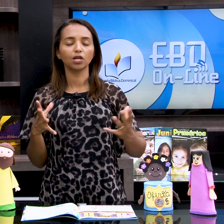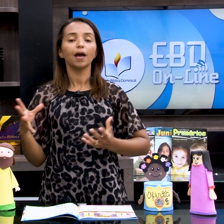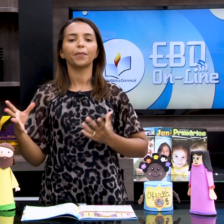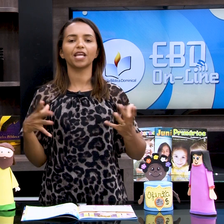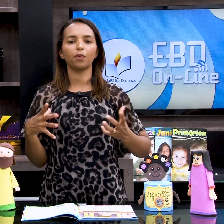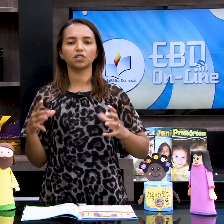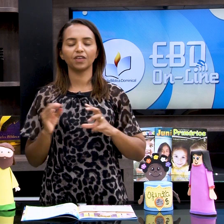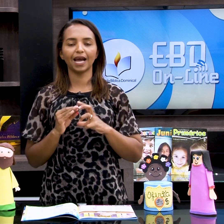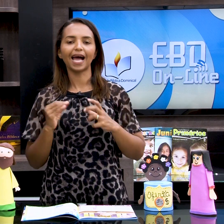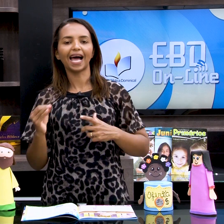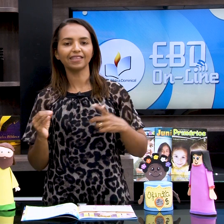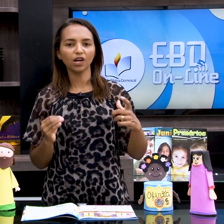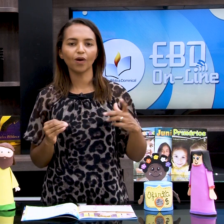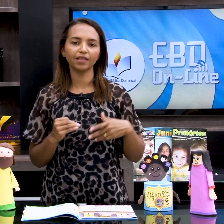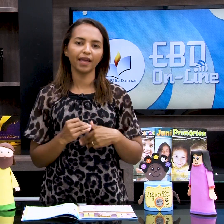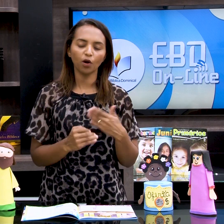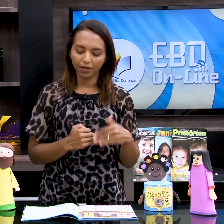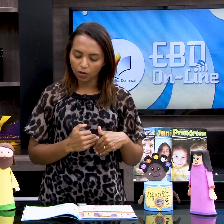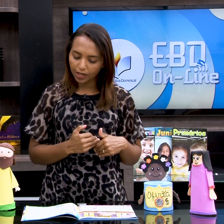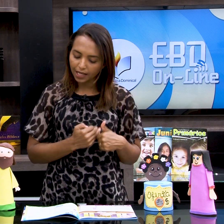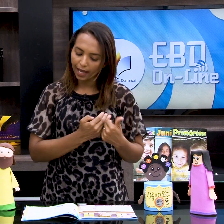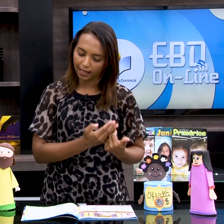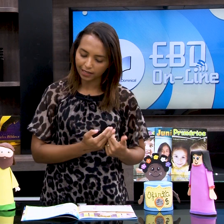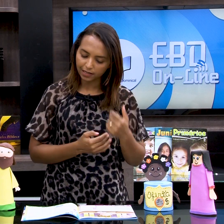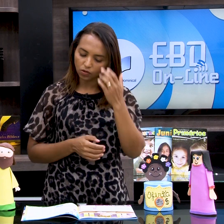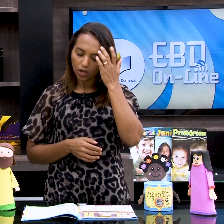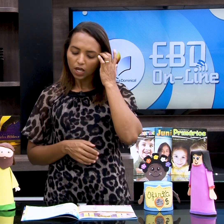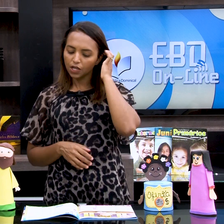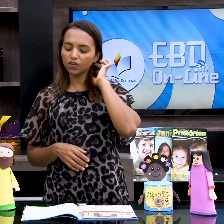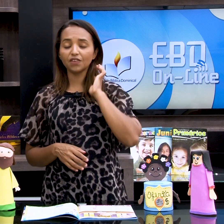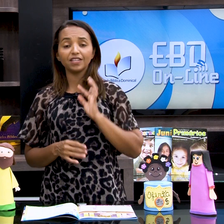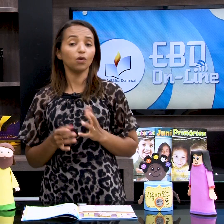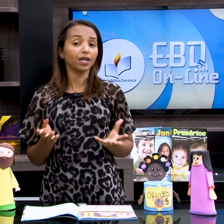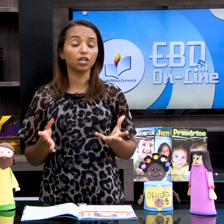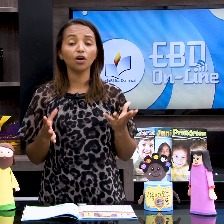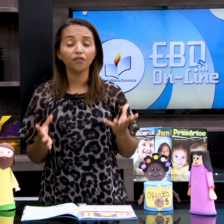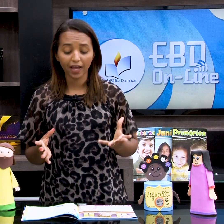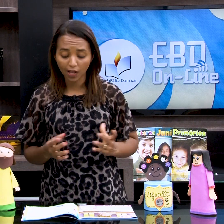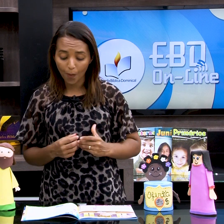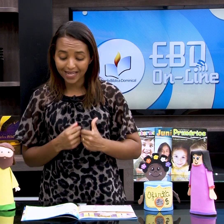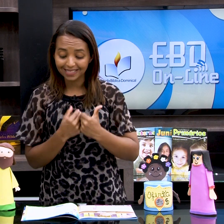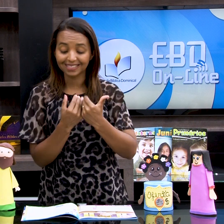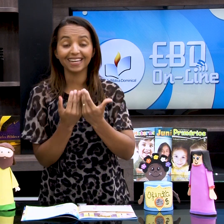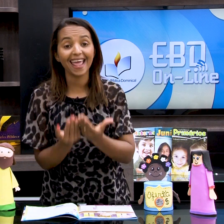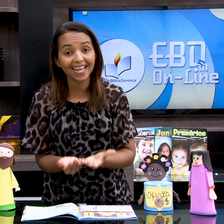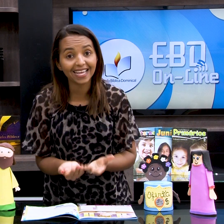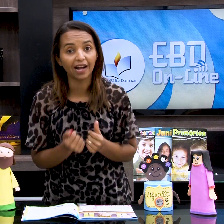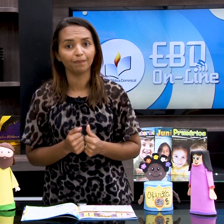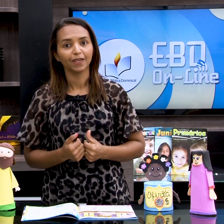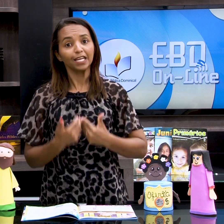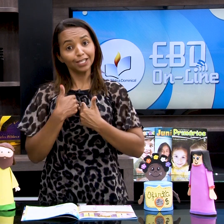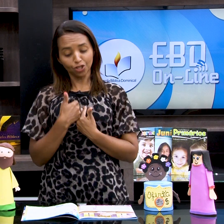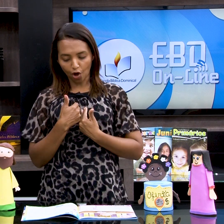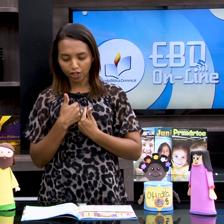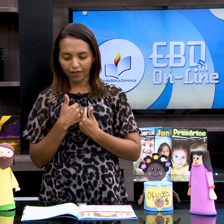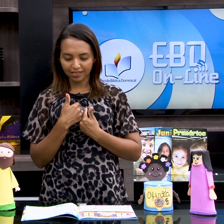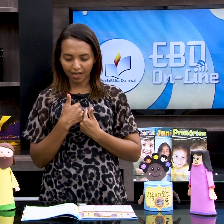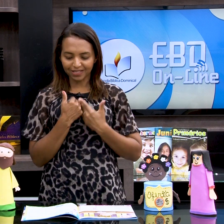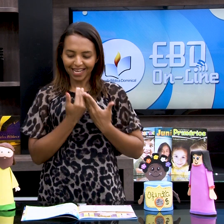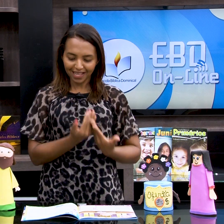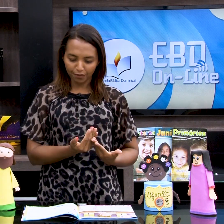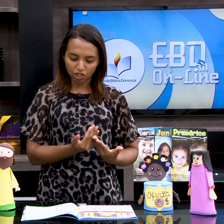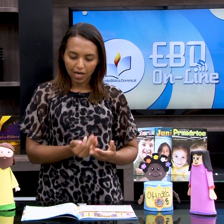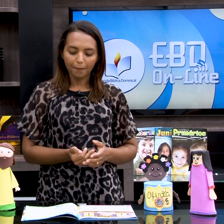respostas para que possa ficar adequada realmente a O que é Tá certo e você vai dizer o quê que oferta é uma entrega que nós